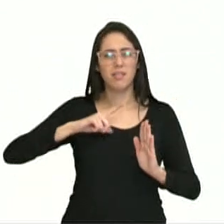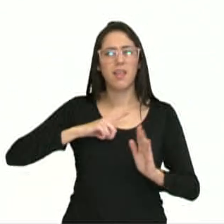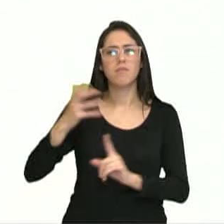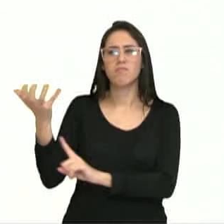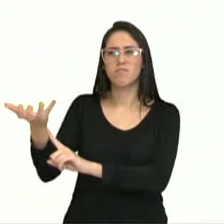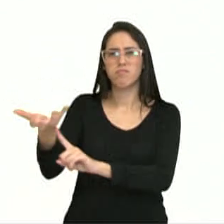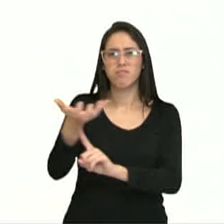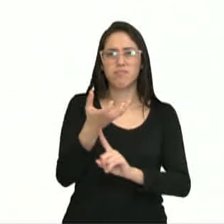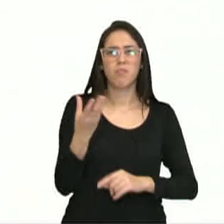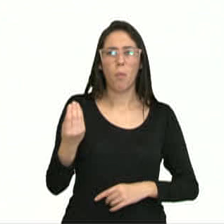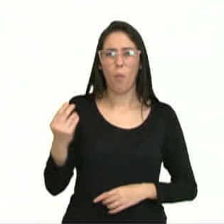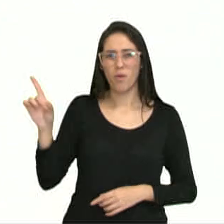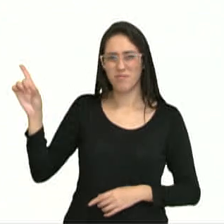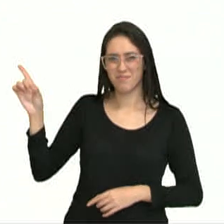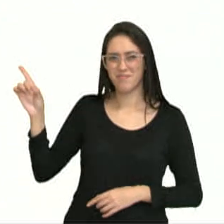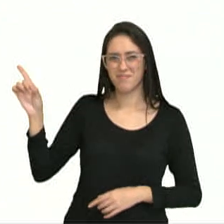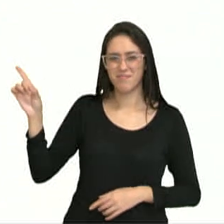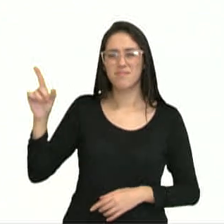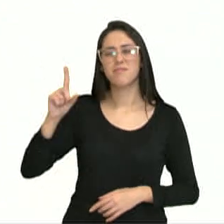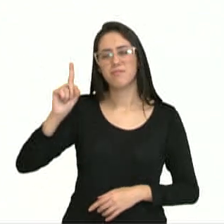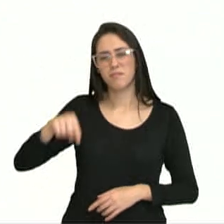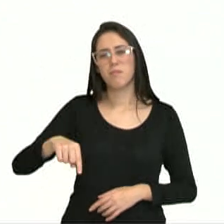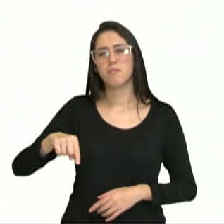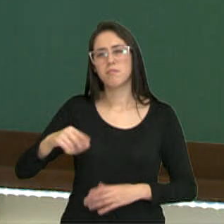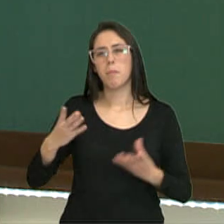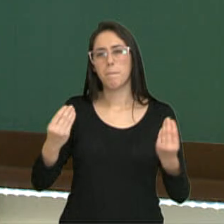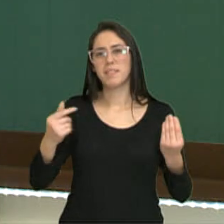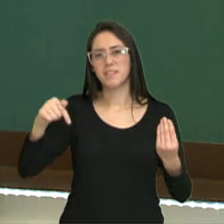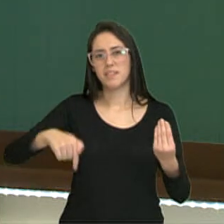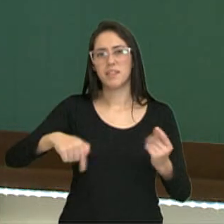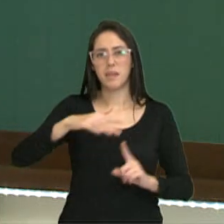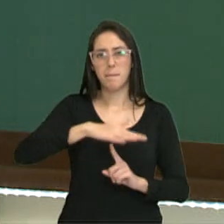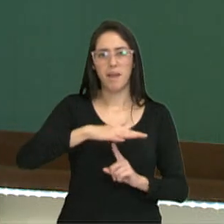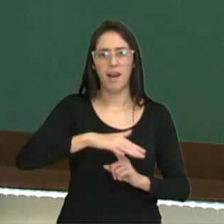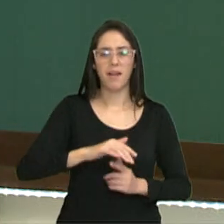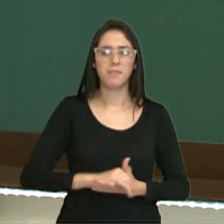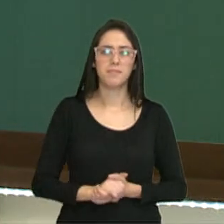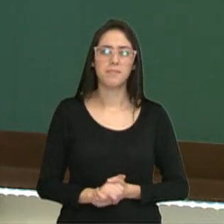que predomina no nosso estado.